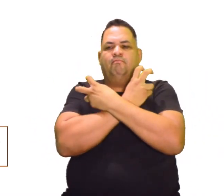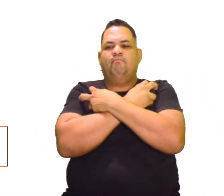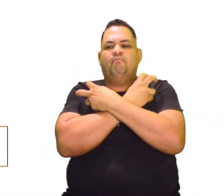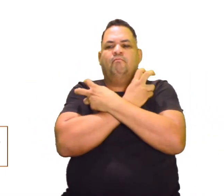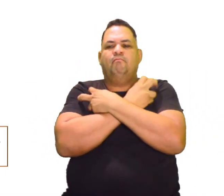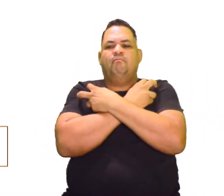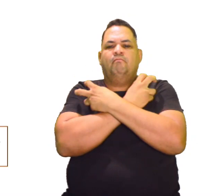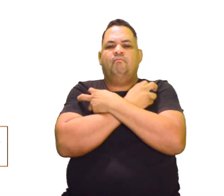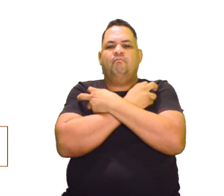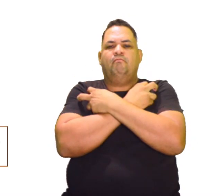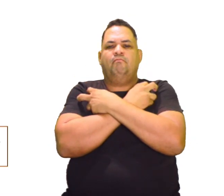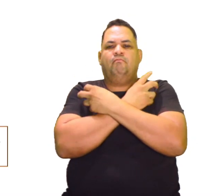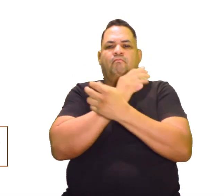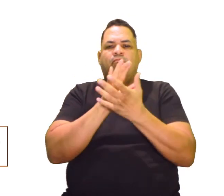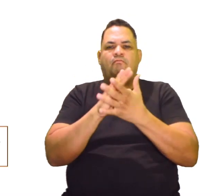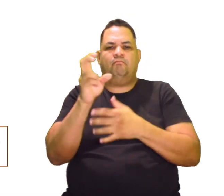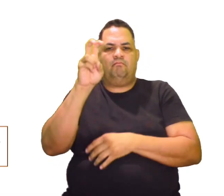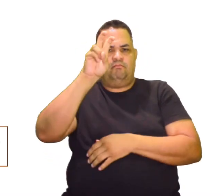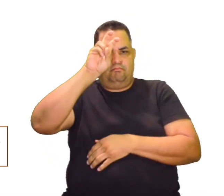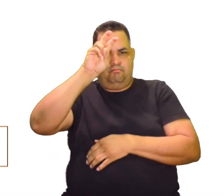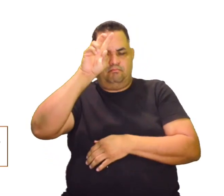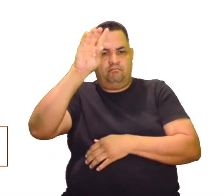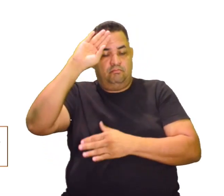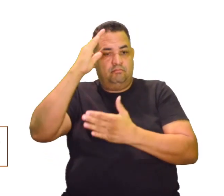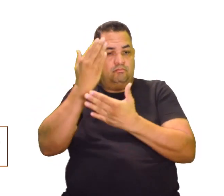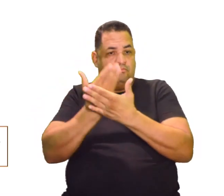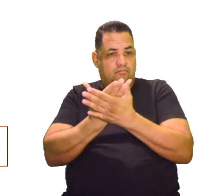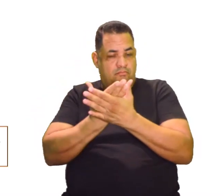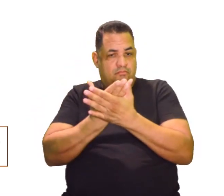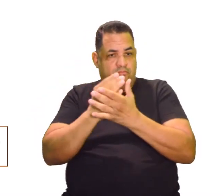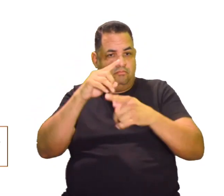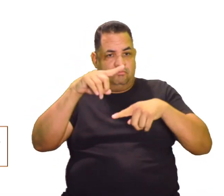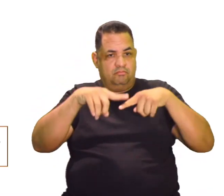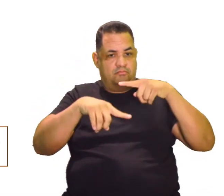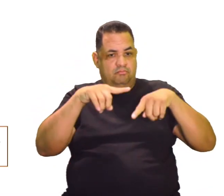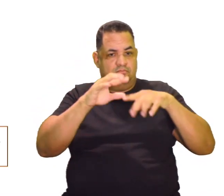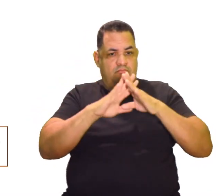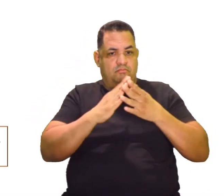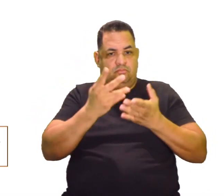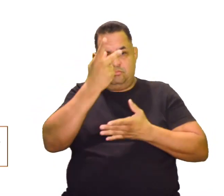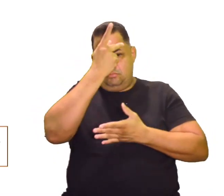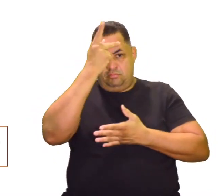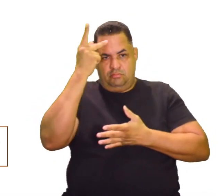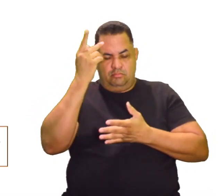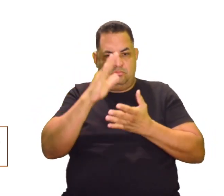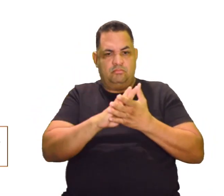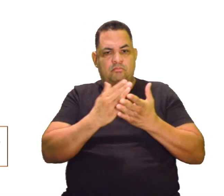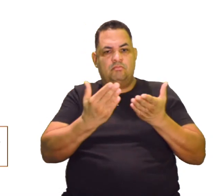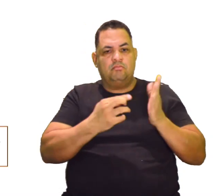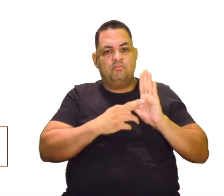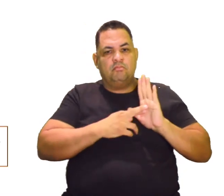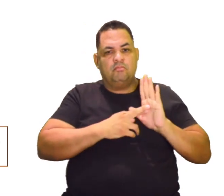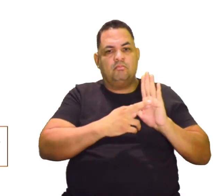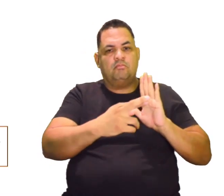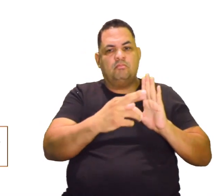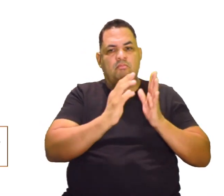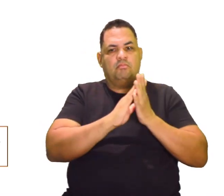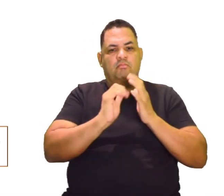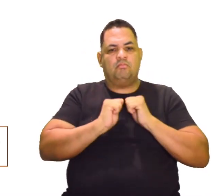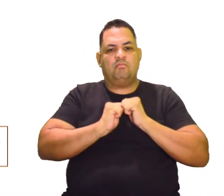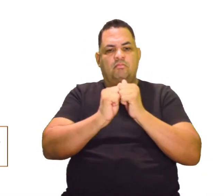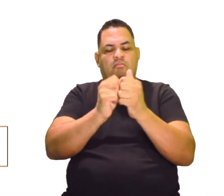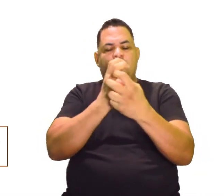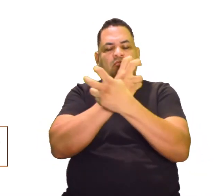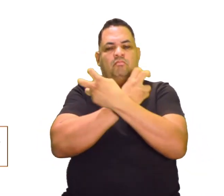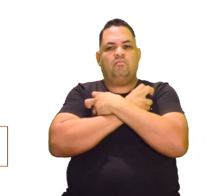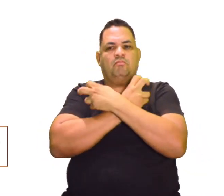Então, os egípcios tinham uma crença que os objetos e as pessoas representadas acompanhariam o